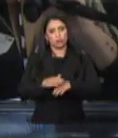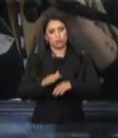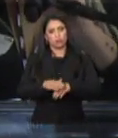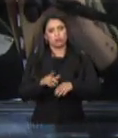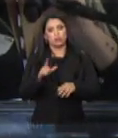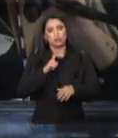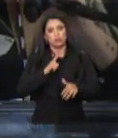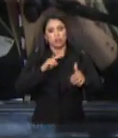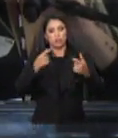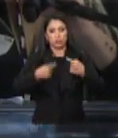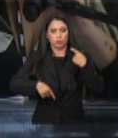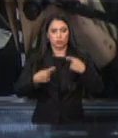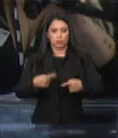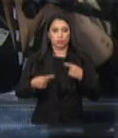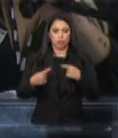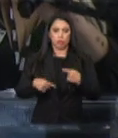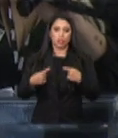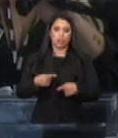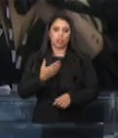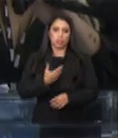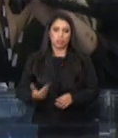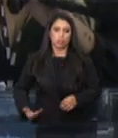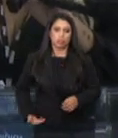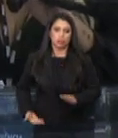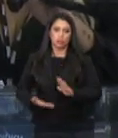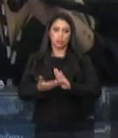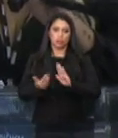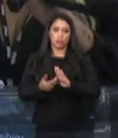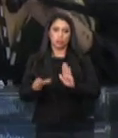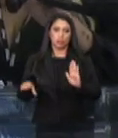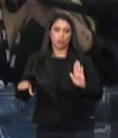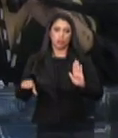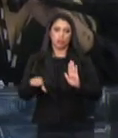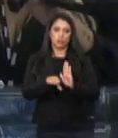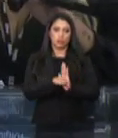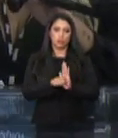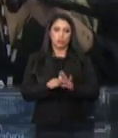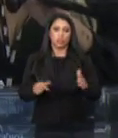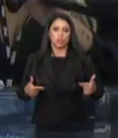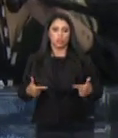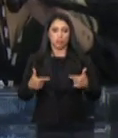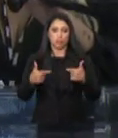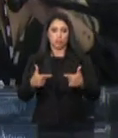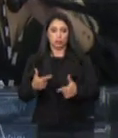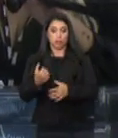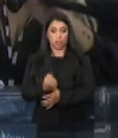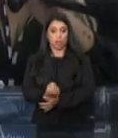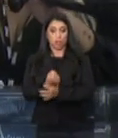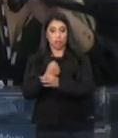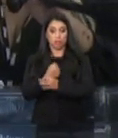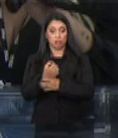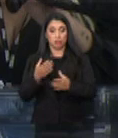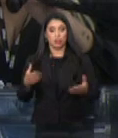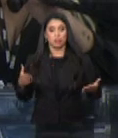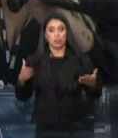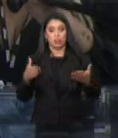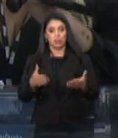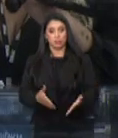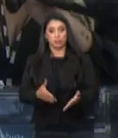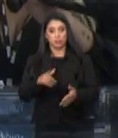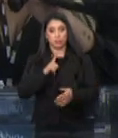avaliação das políticas públicas afastando a criminalização da e garantindo a participação